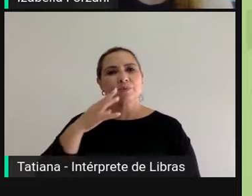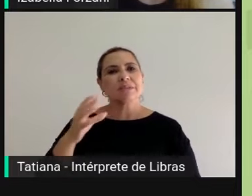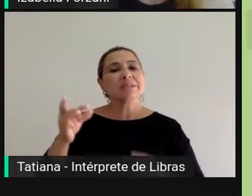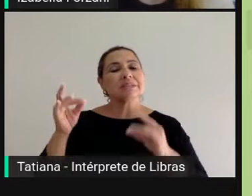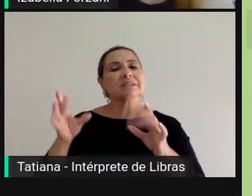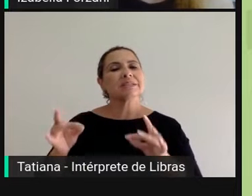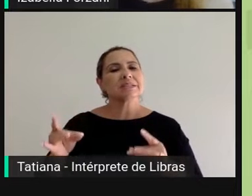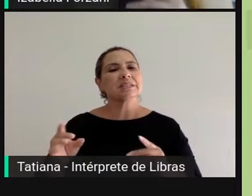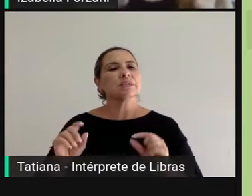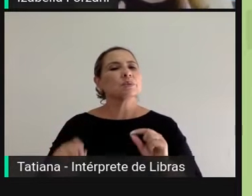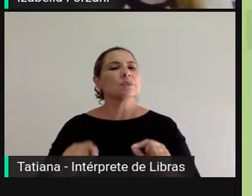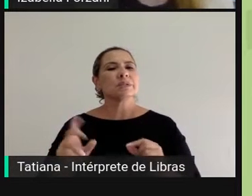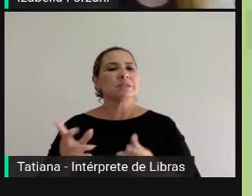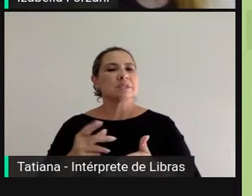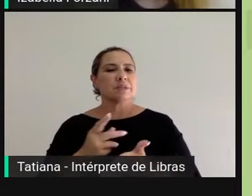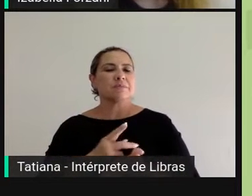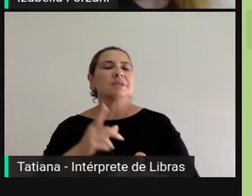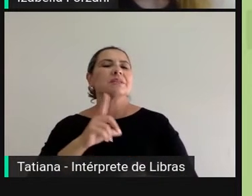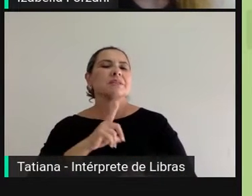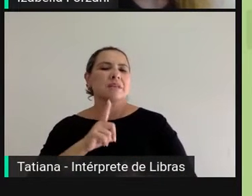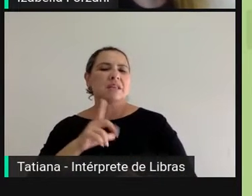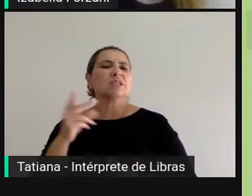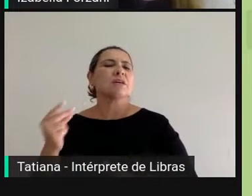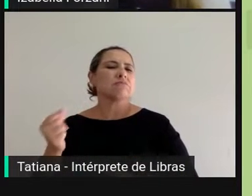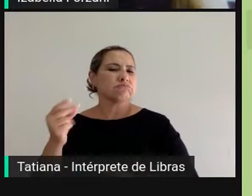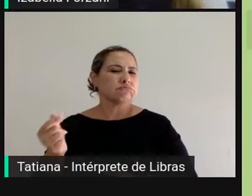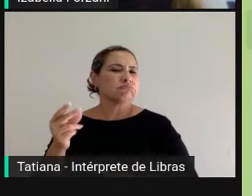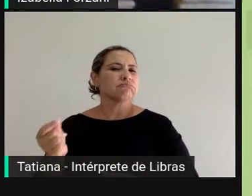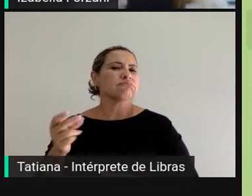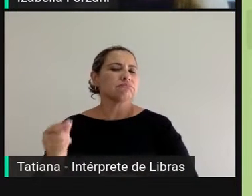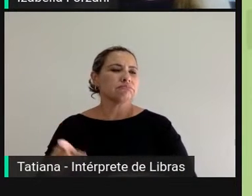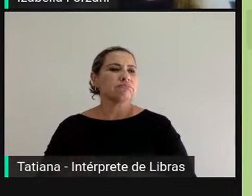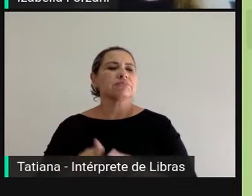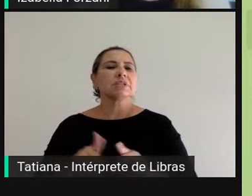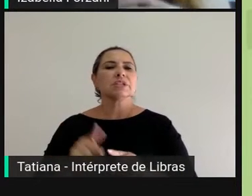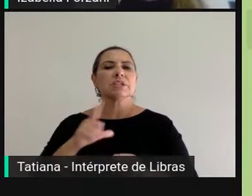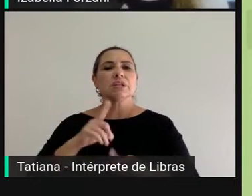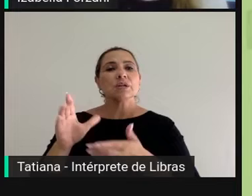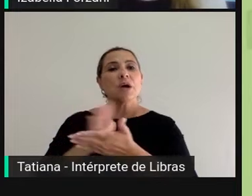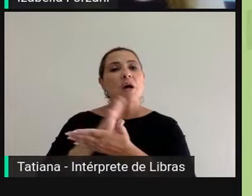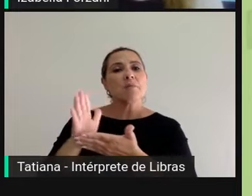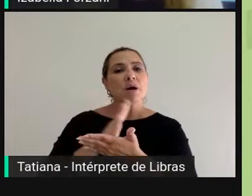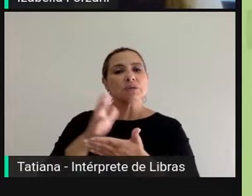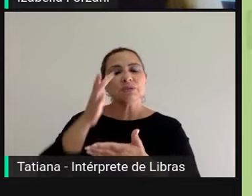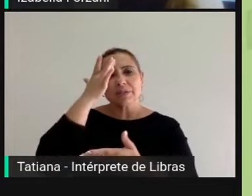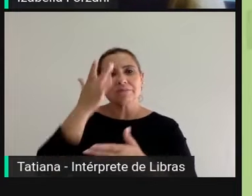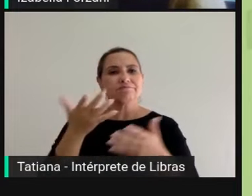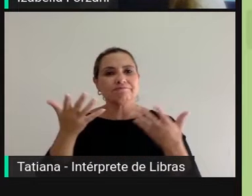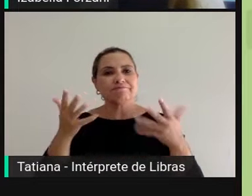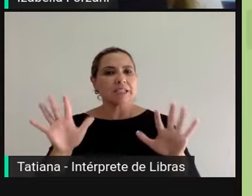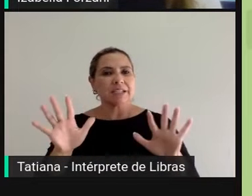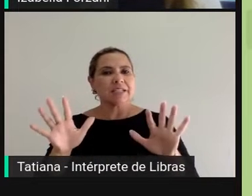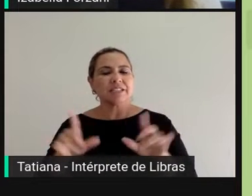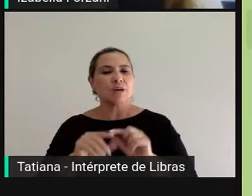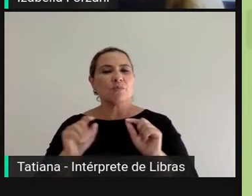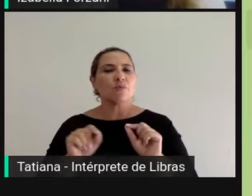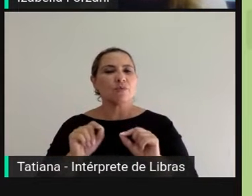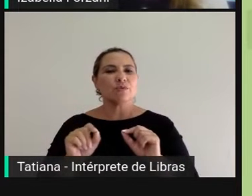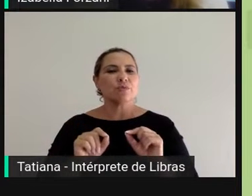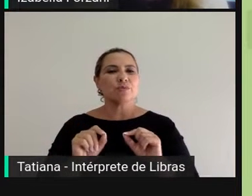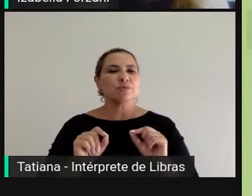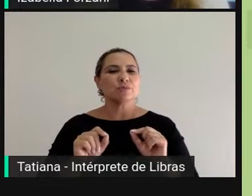descritiva. E já há um bom tempo. Algumas pessoas repudiam a ideia dessa